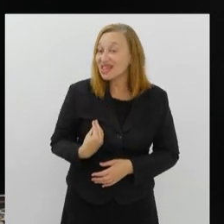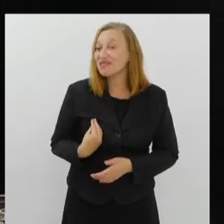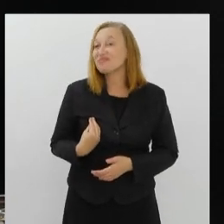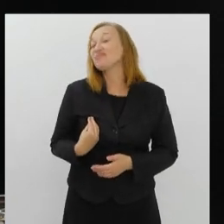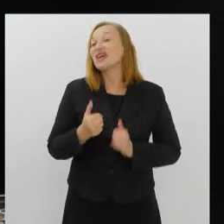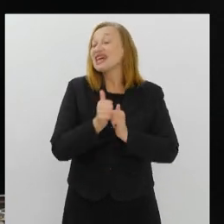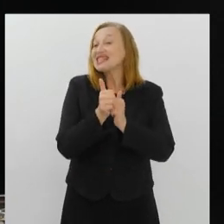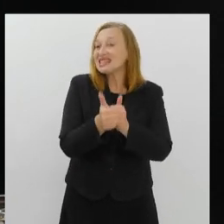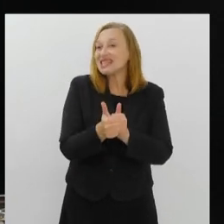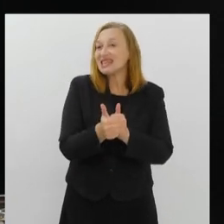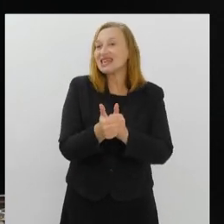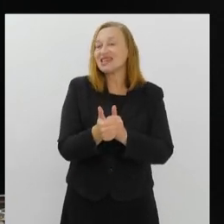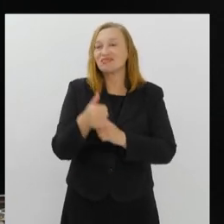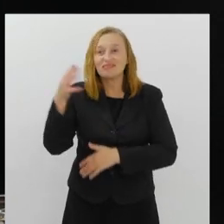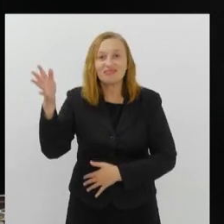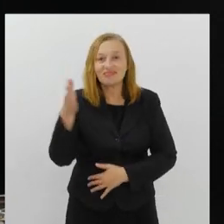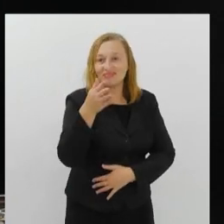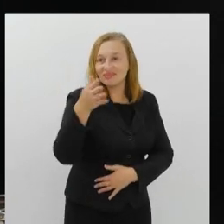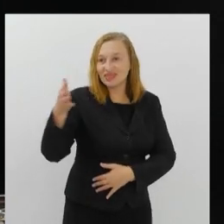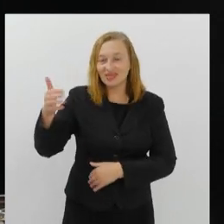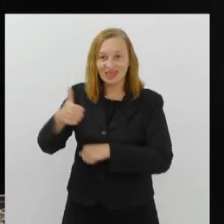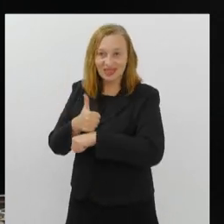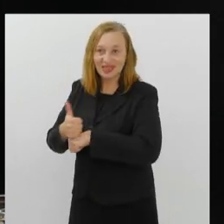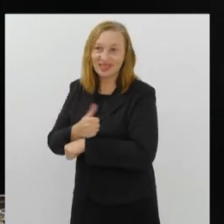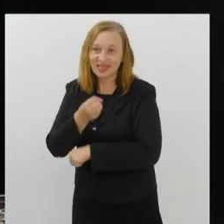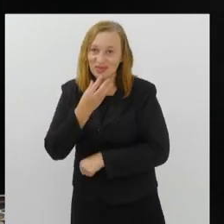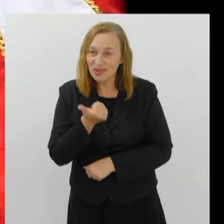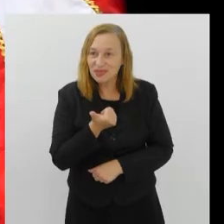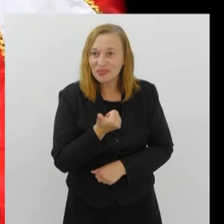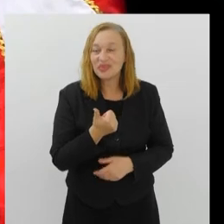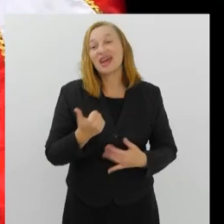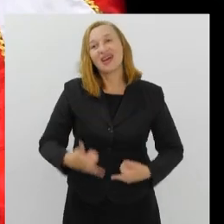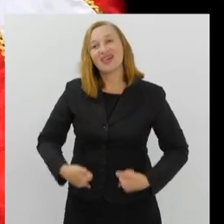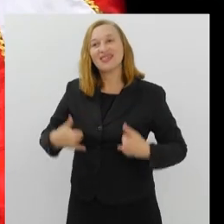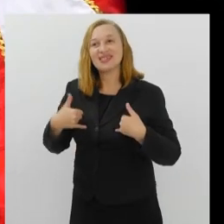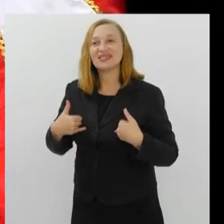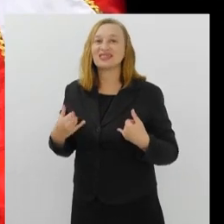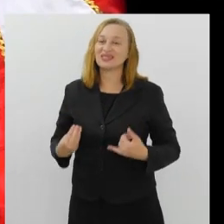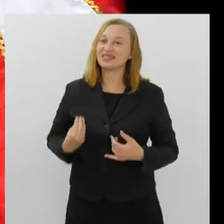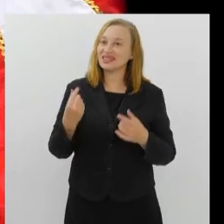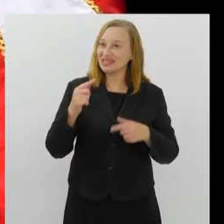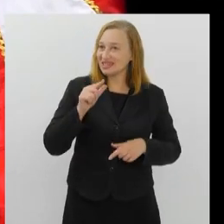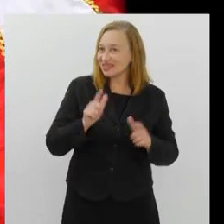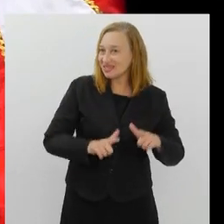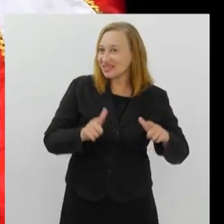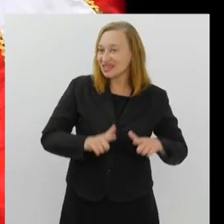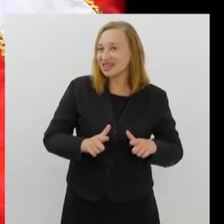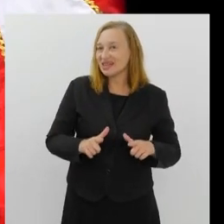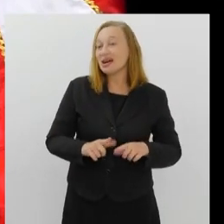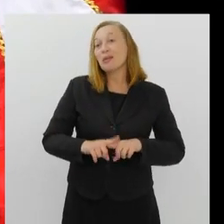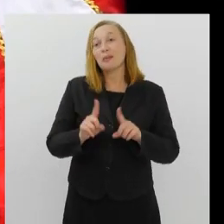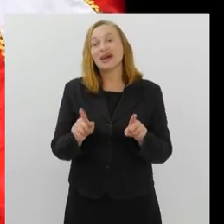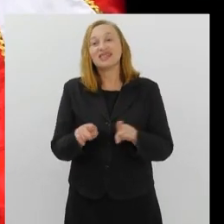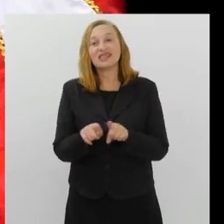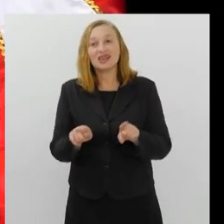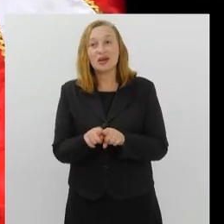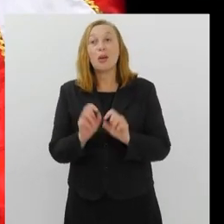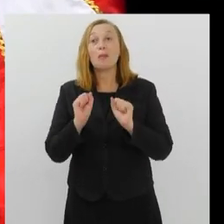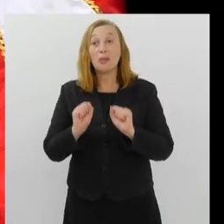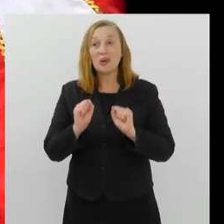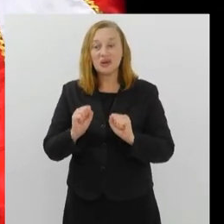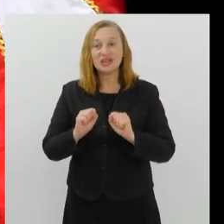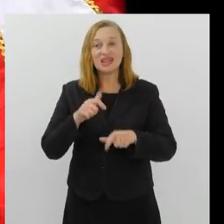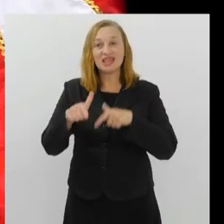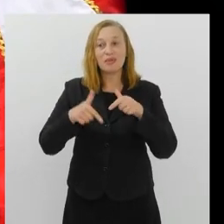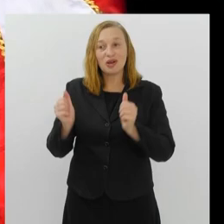querem seguir a carreira de porta-bandeira, tá bom? É uma honra estar aqui. Não só uma honra estar aqui, mas como É uma